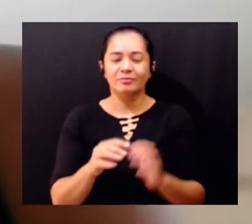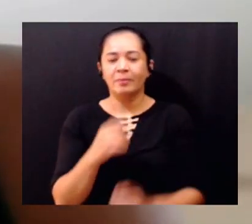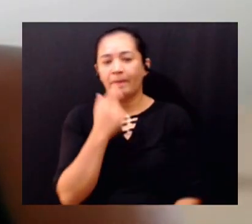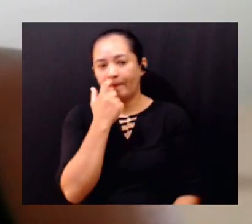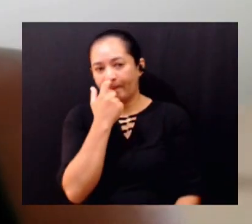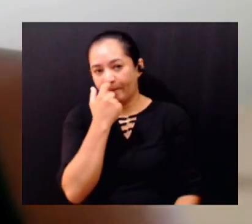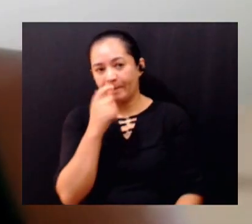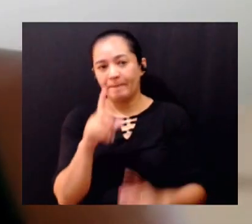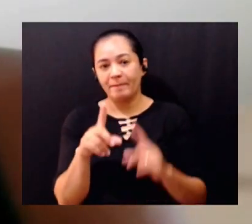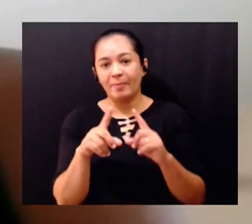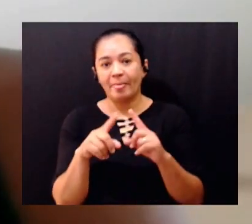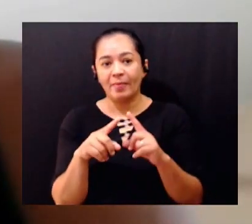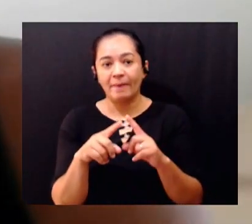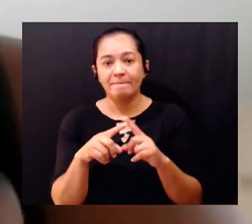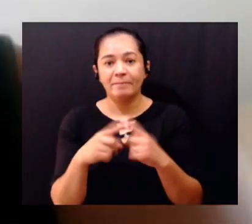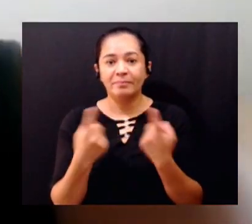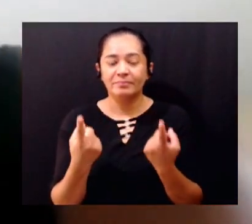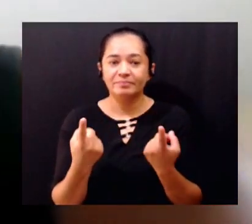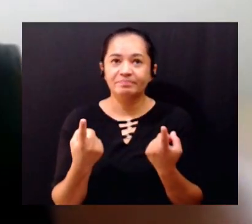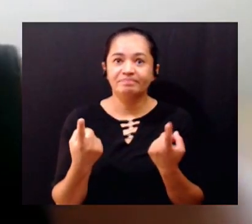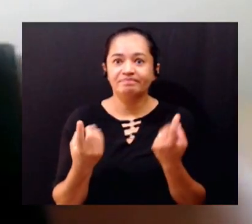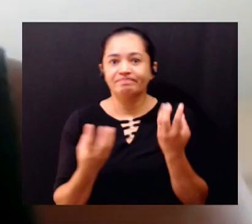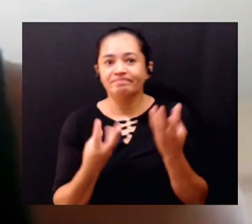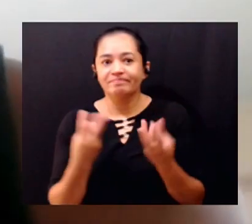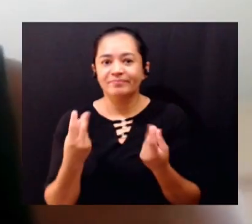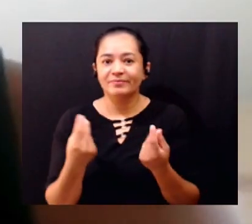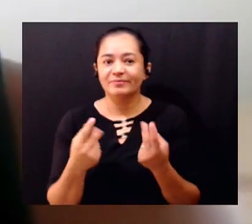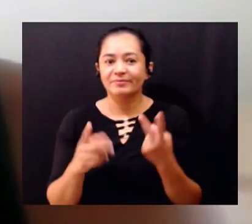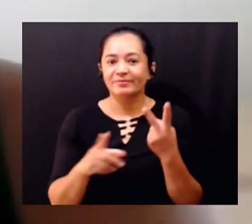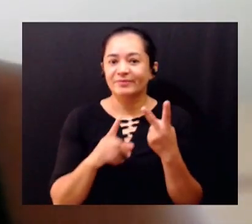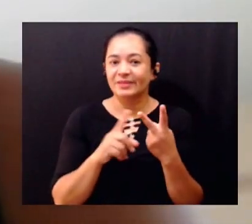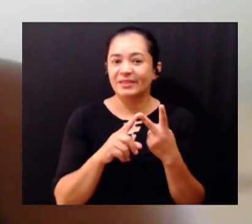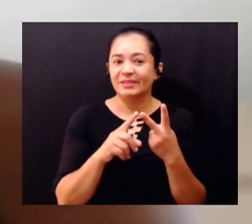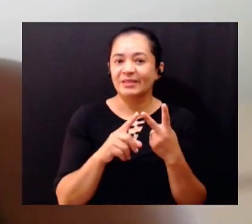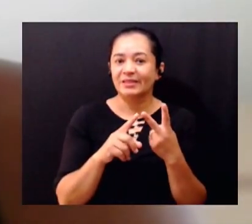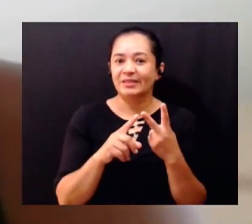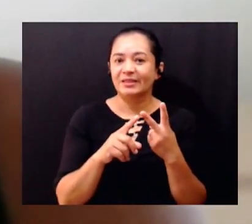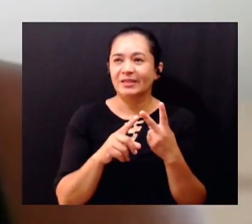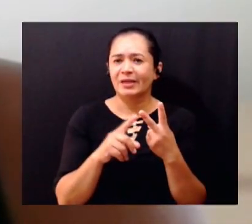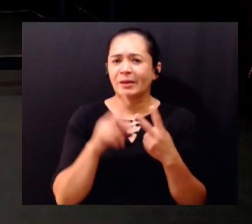Quanto à segunda parte da pergunta, eu esqueci. O que era, Rúbia?